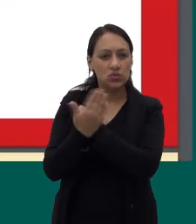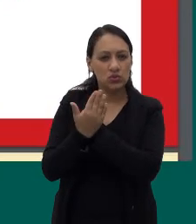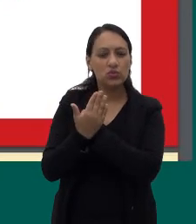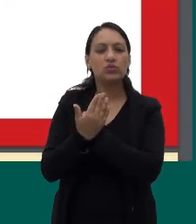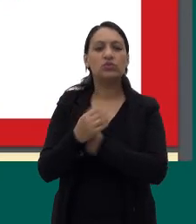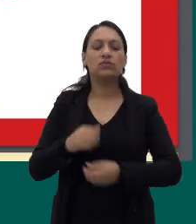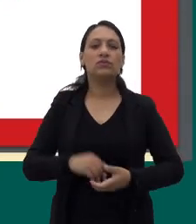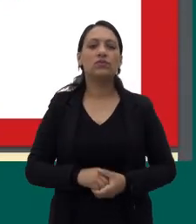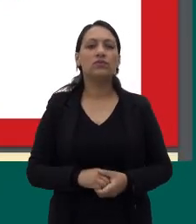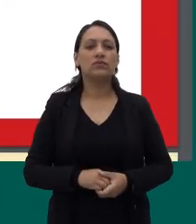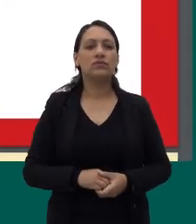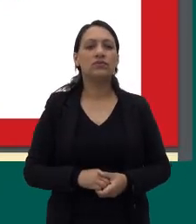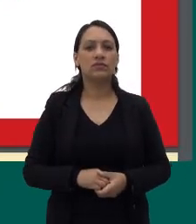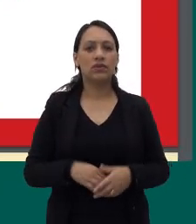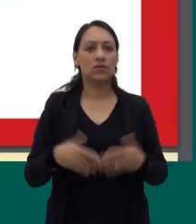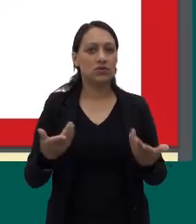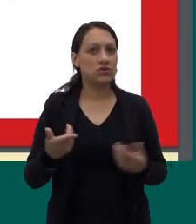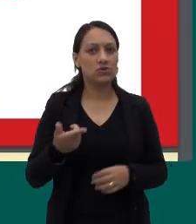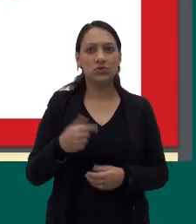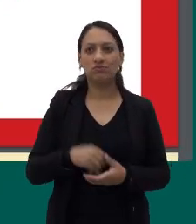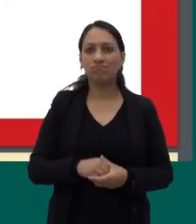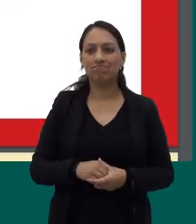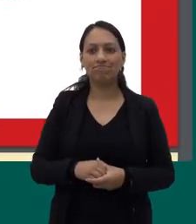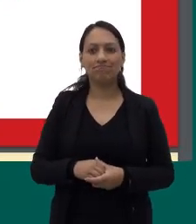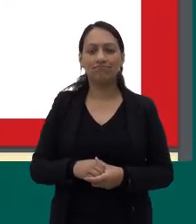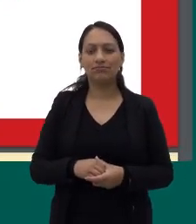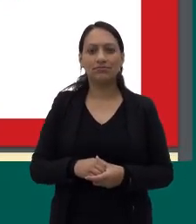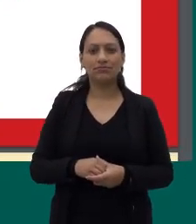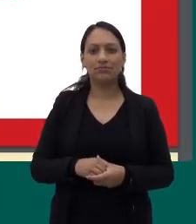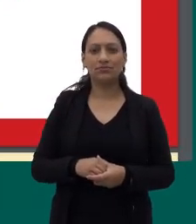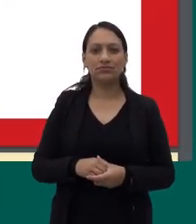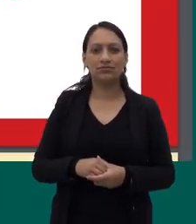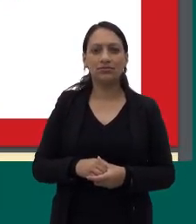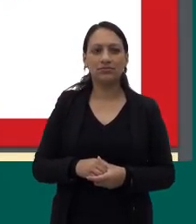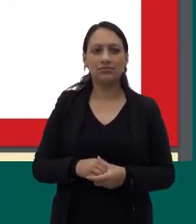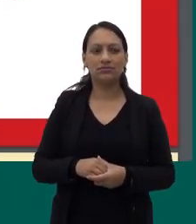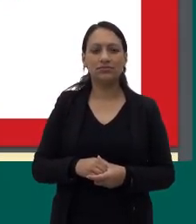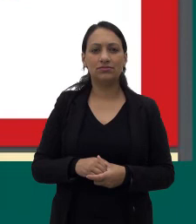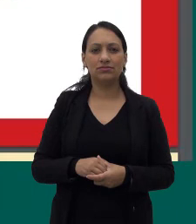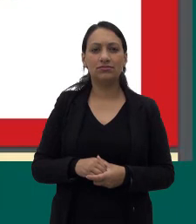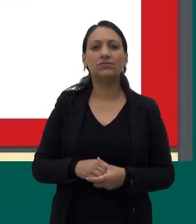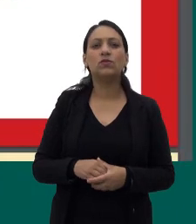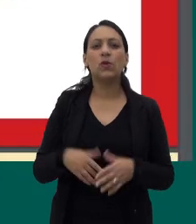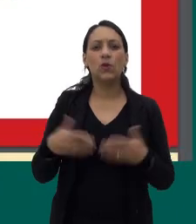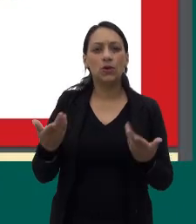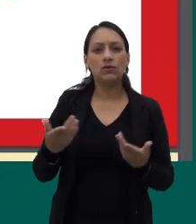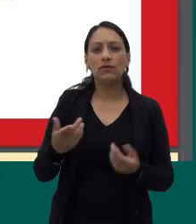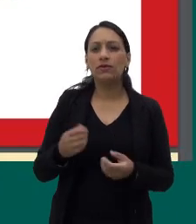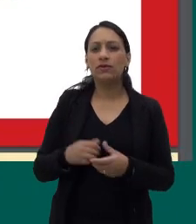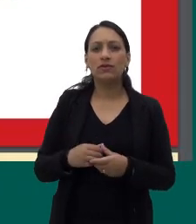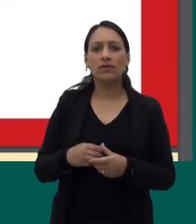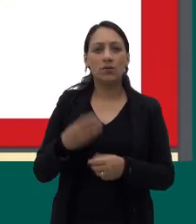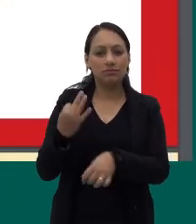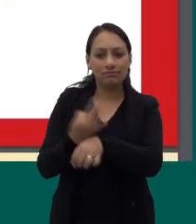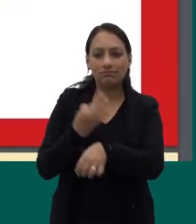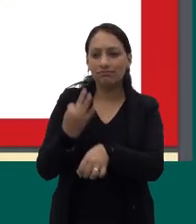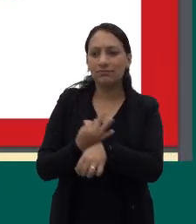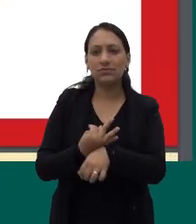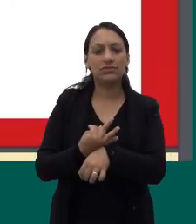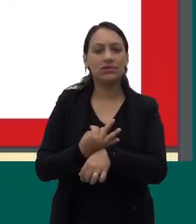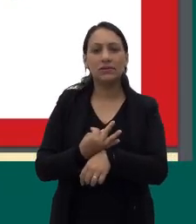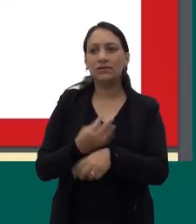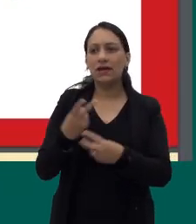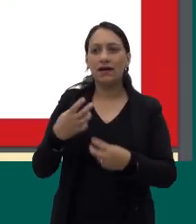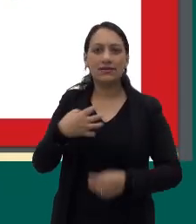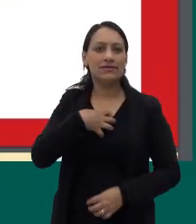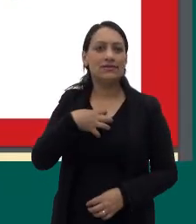Quando a gente não tá mais dando conta. Quando o corpo tá gritando, quando a gente não tá mais conseguindo esse